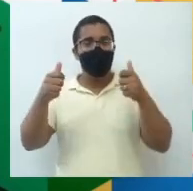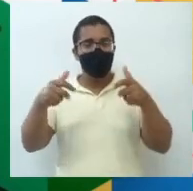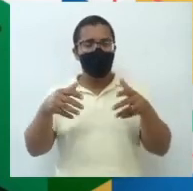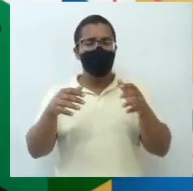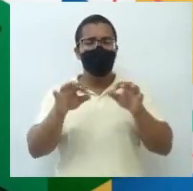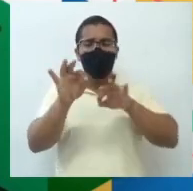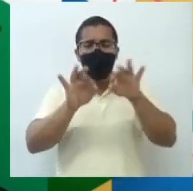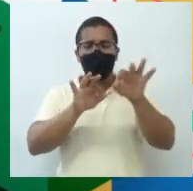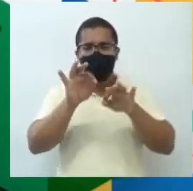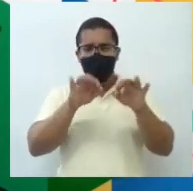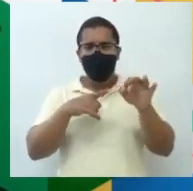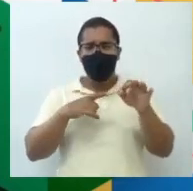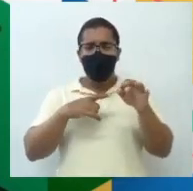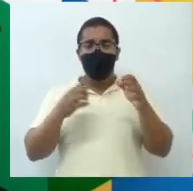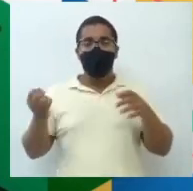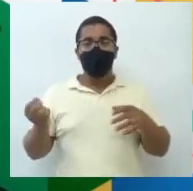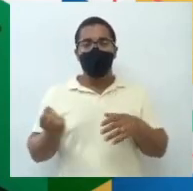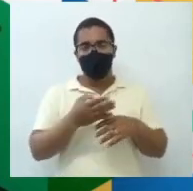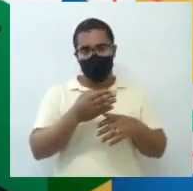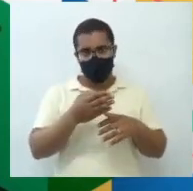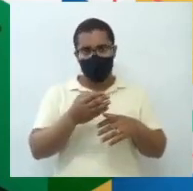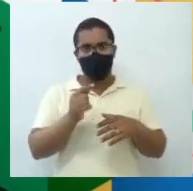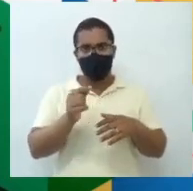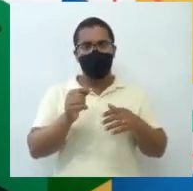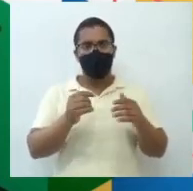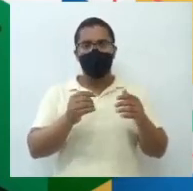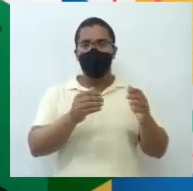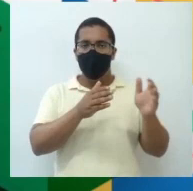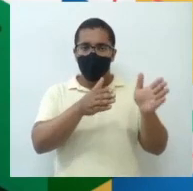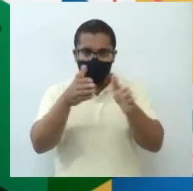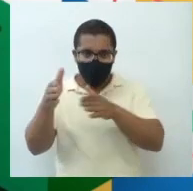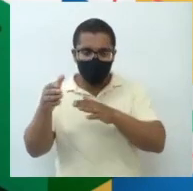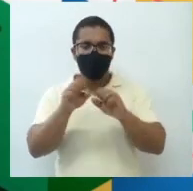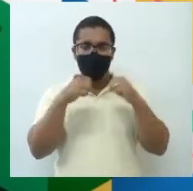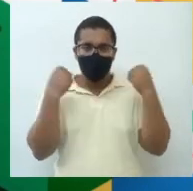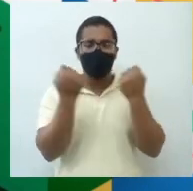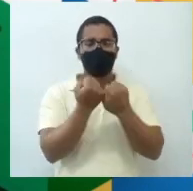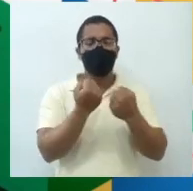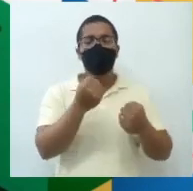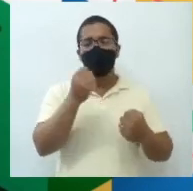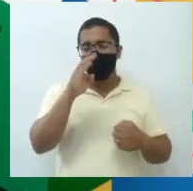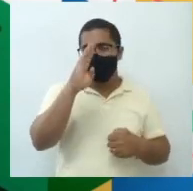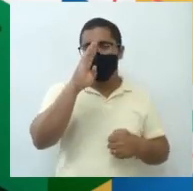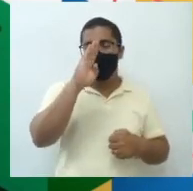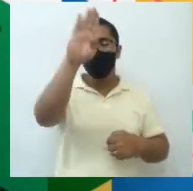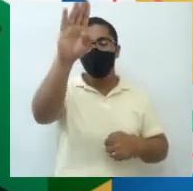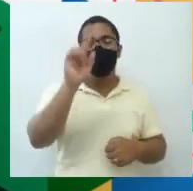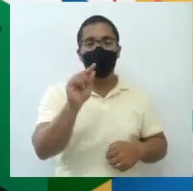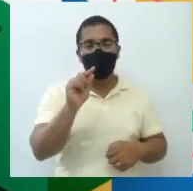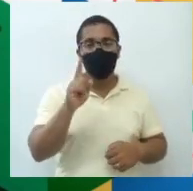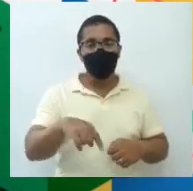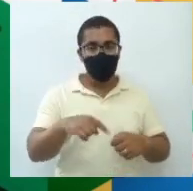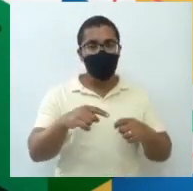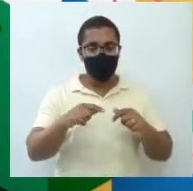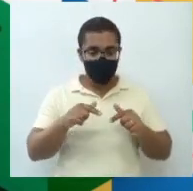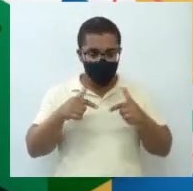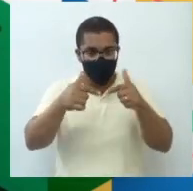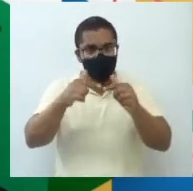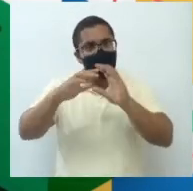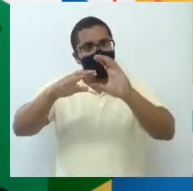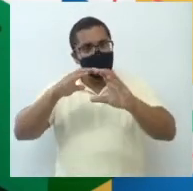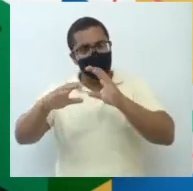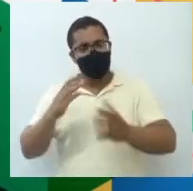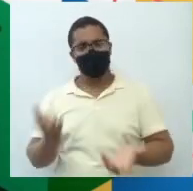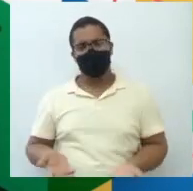elaborar uma nova teoria da ordem social que a primazia seria que o que o agir comunicativo o